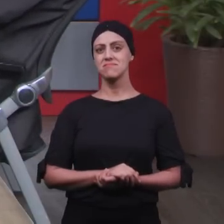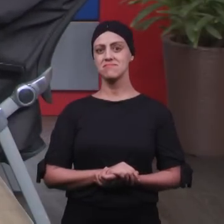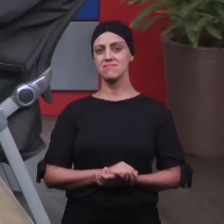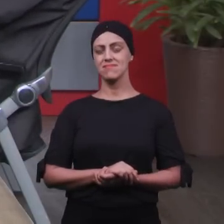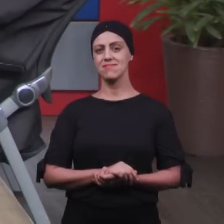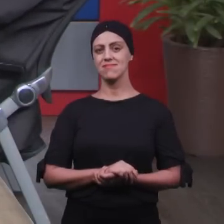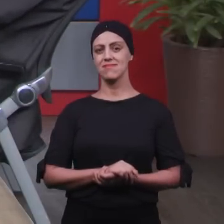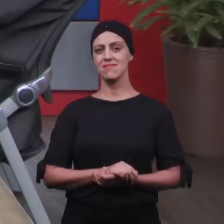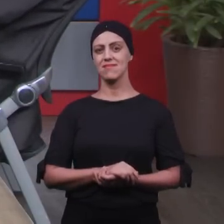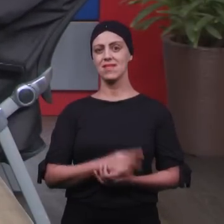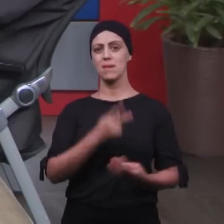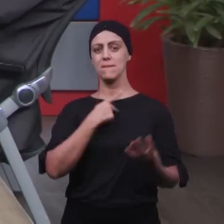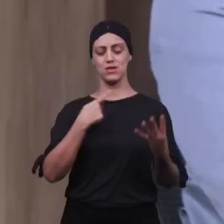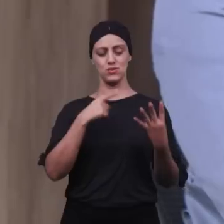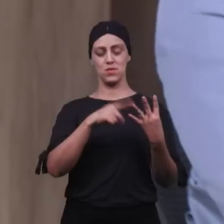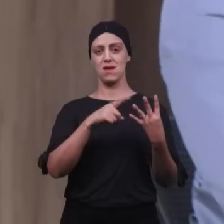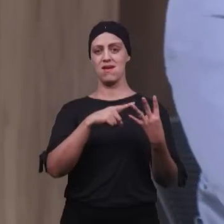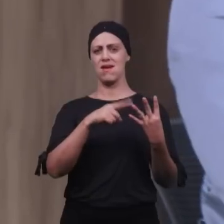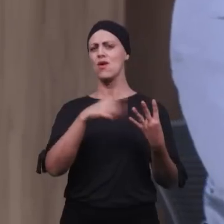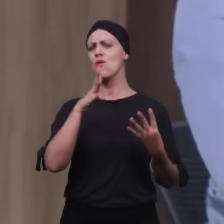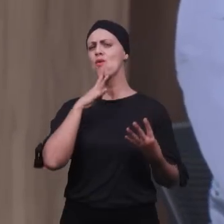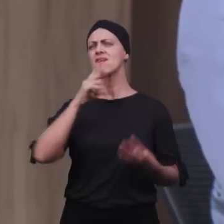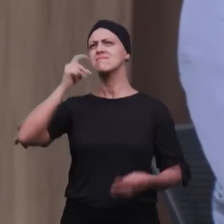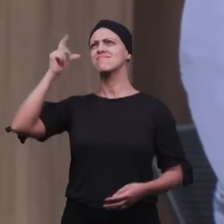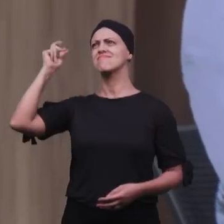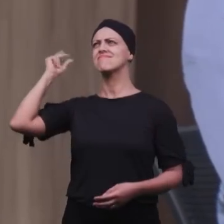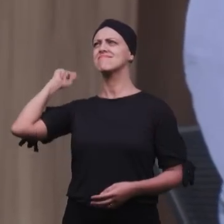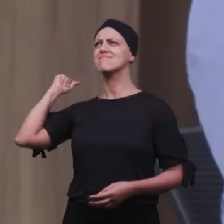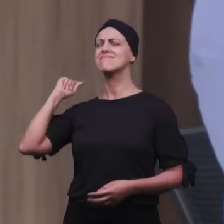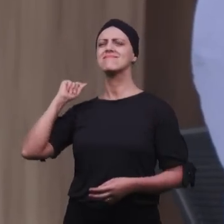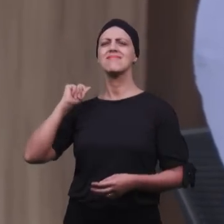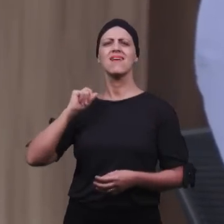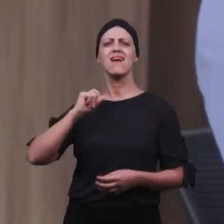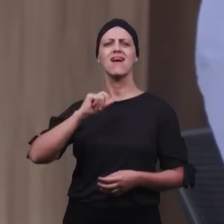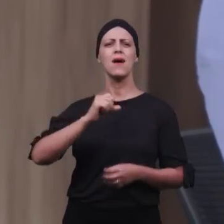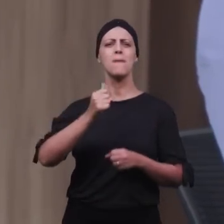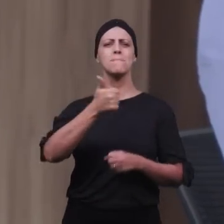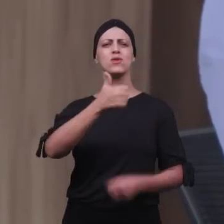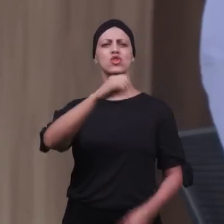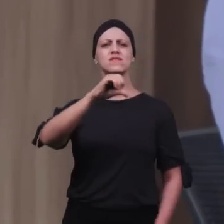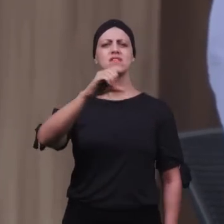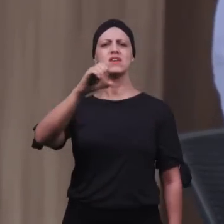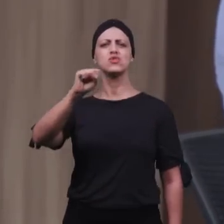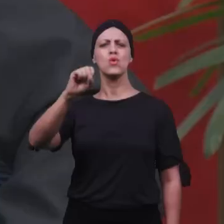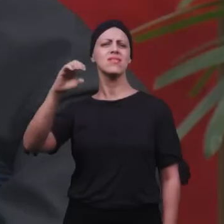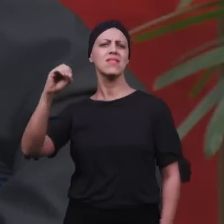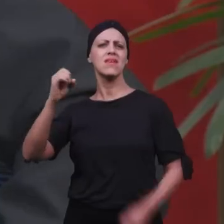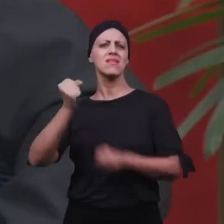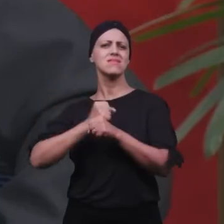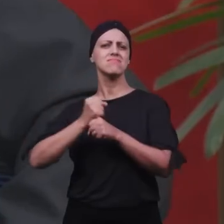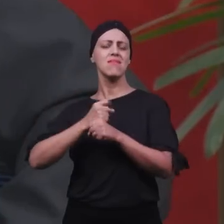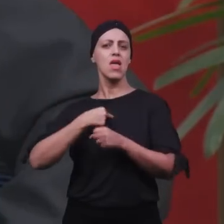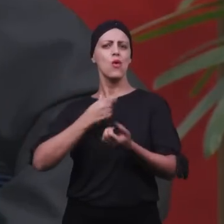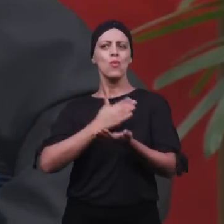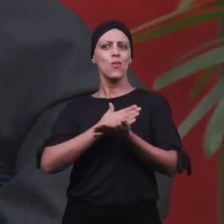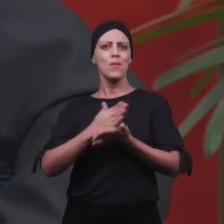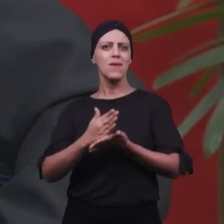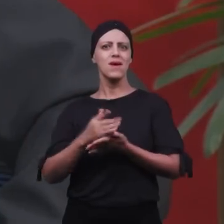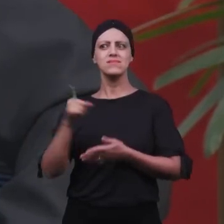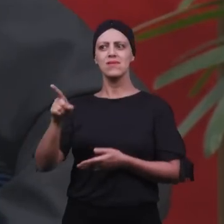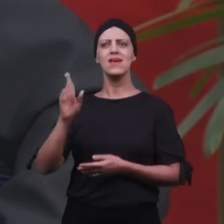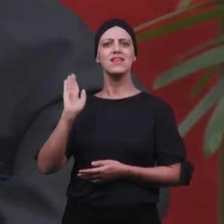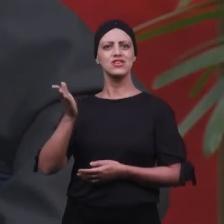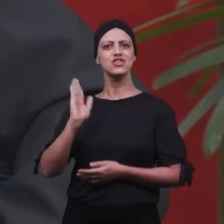anos 80, eu estava iniciando ainda na obra lá em Florianópolis e ele cuidava lá do Rio Grande